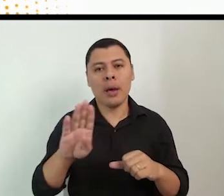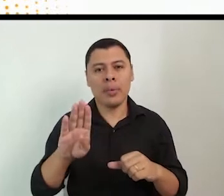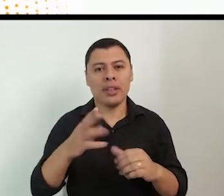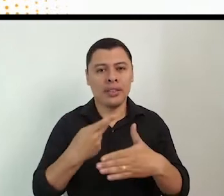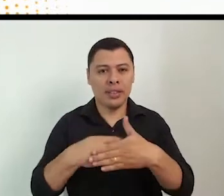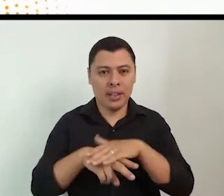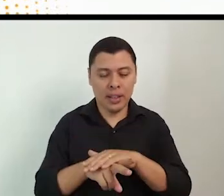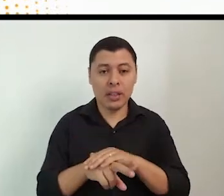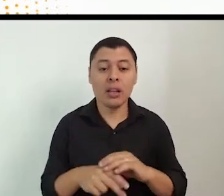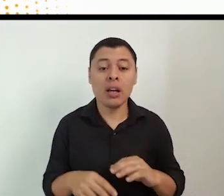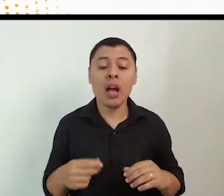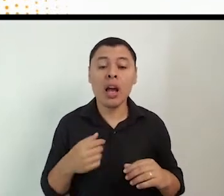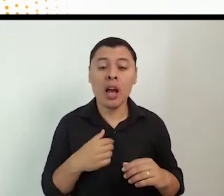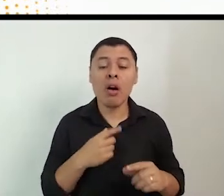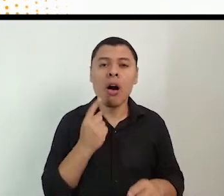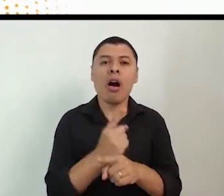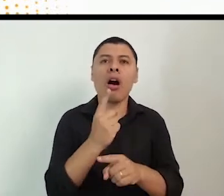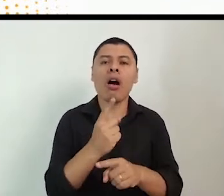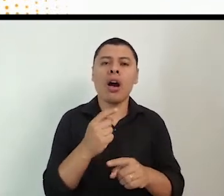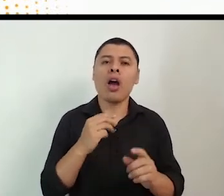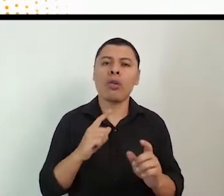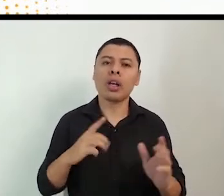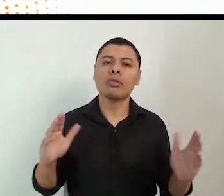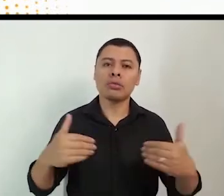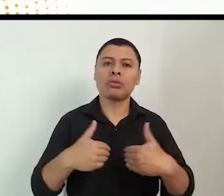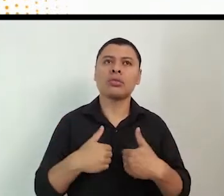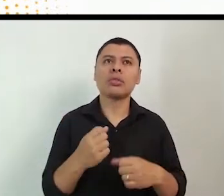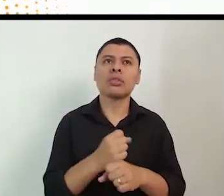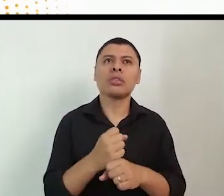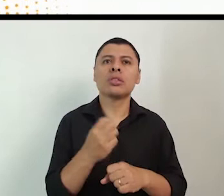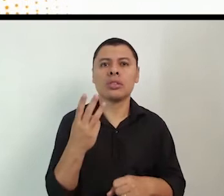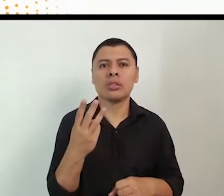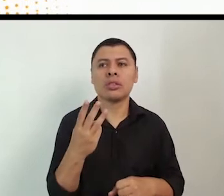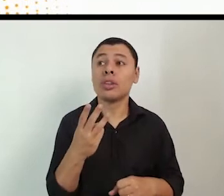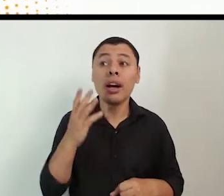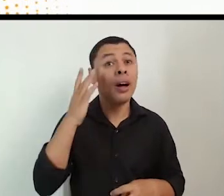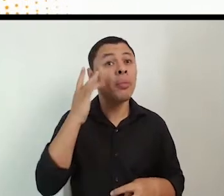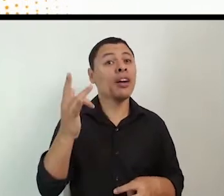diagnóstico há uns 3 anos, mais ou menos. Na verdade, faz 3 anos amanhã.